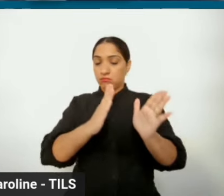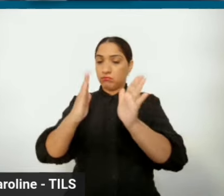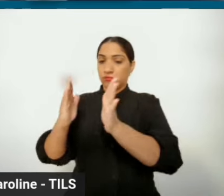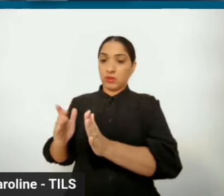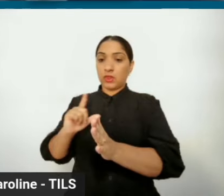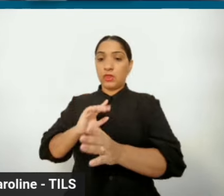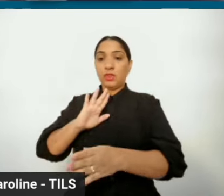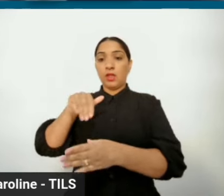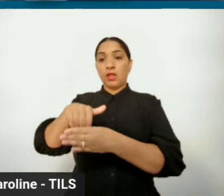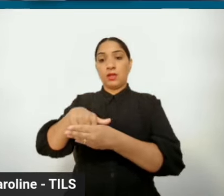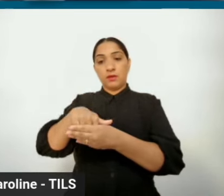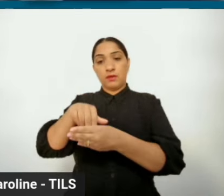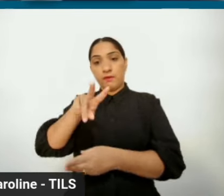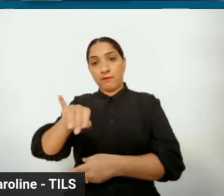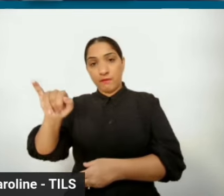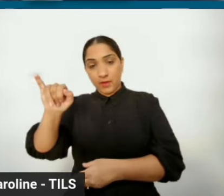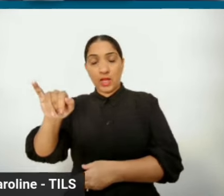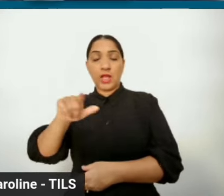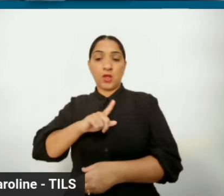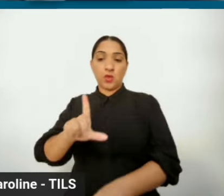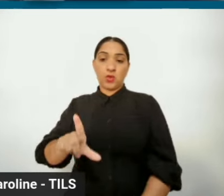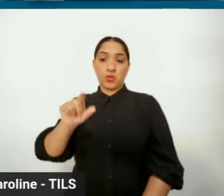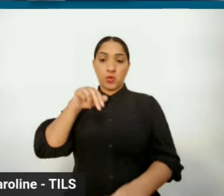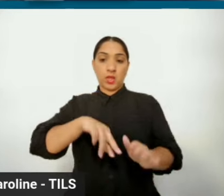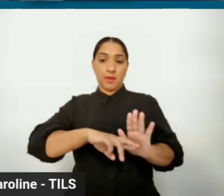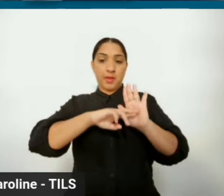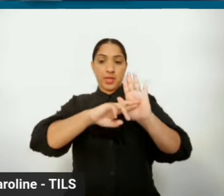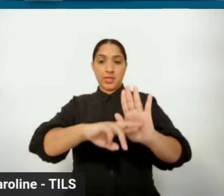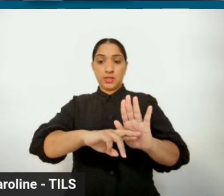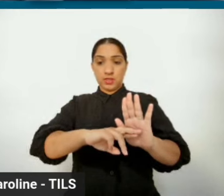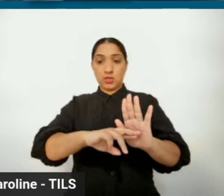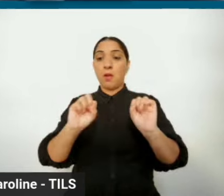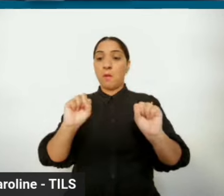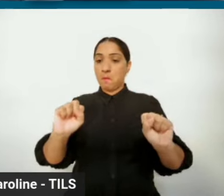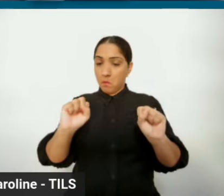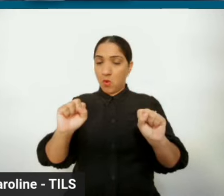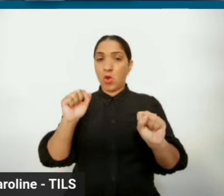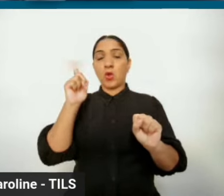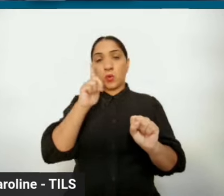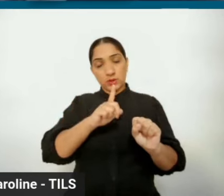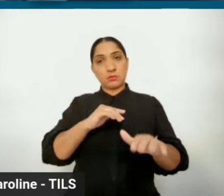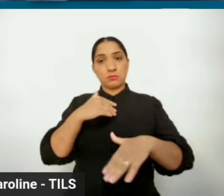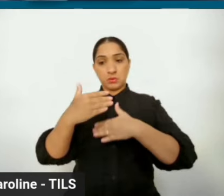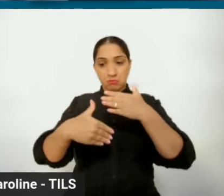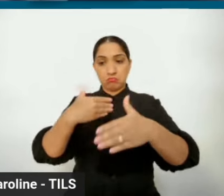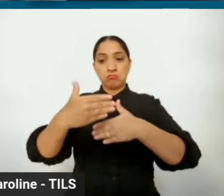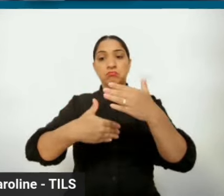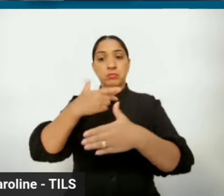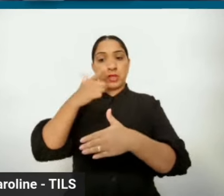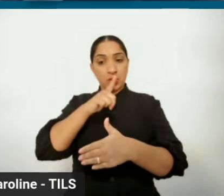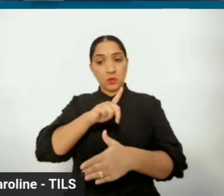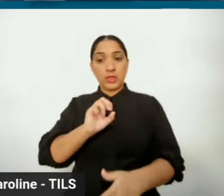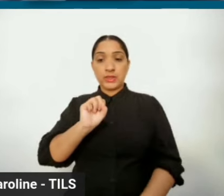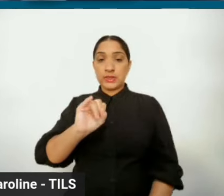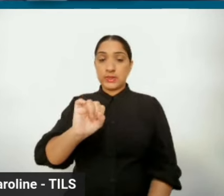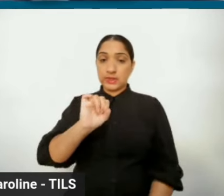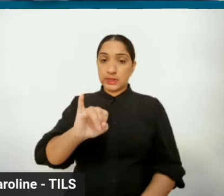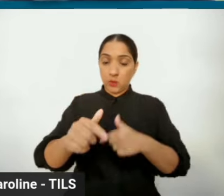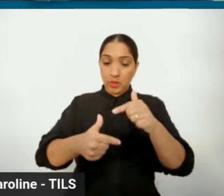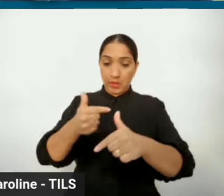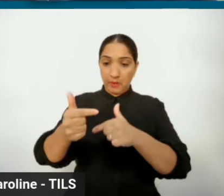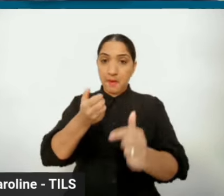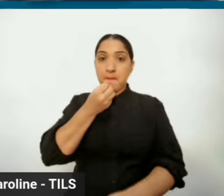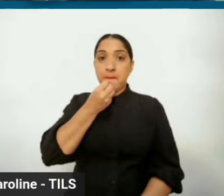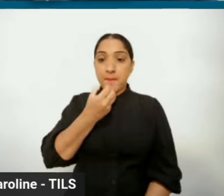urnas e escolher os nossos representantes, para que a gente possa mantê-lo, mantê-la, se tiver desempenhado bem, ou até